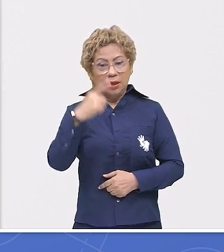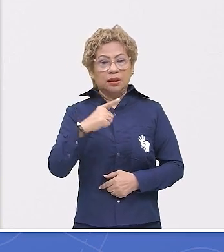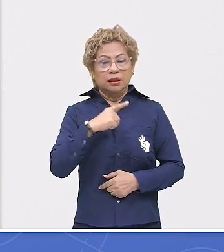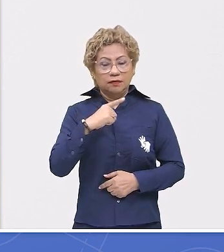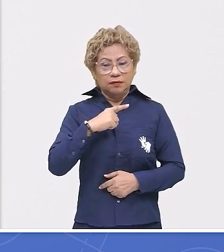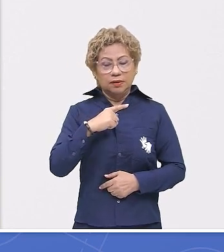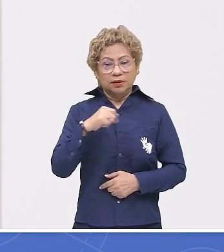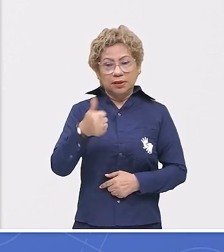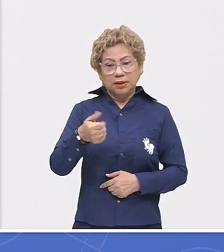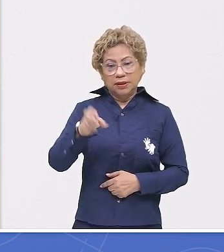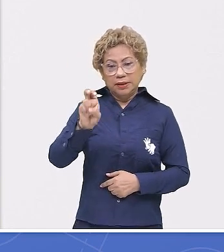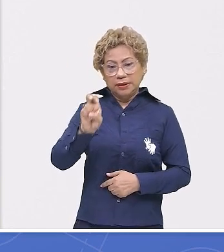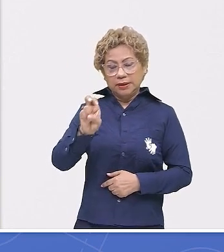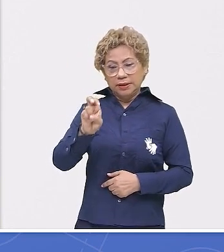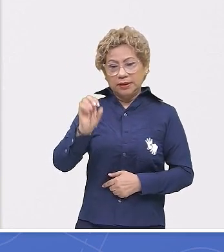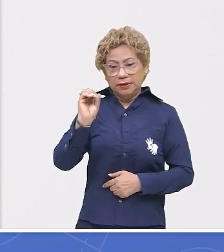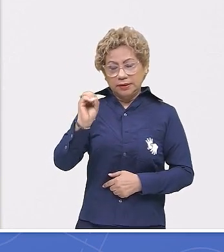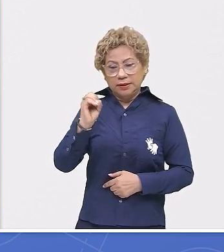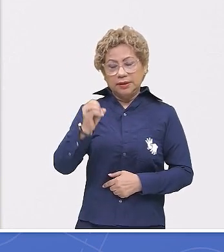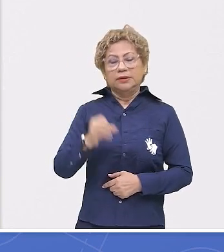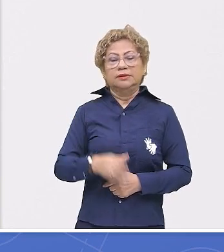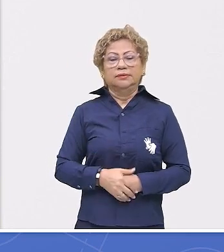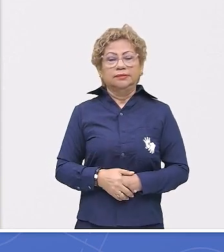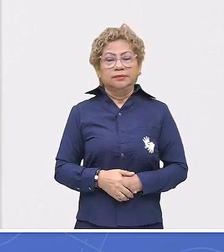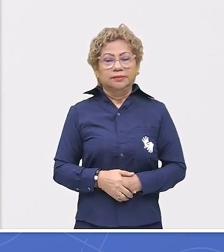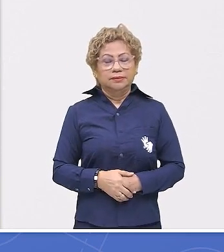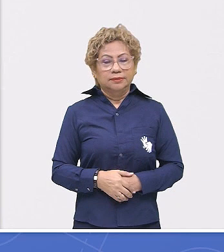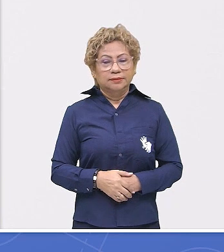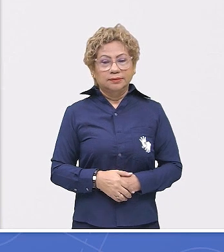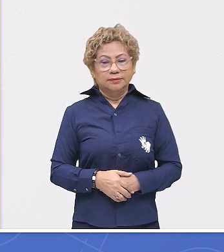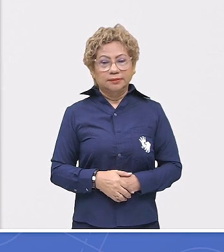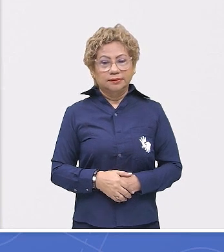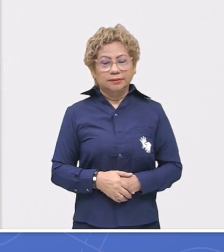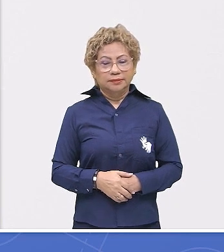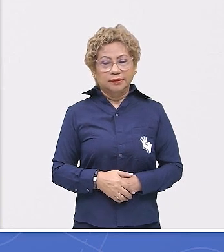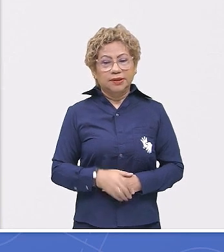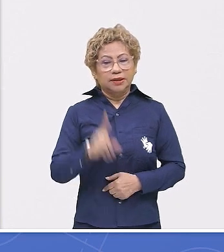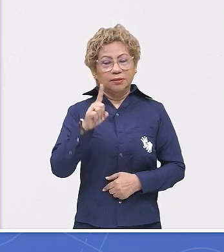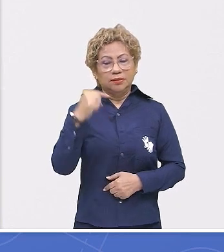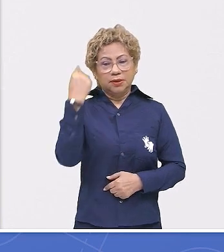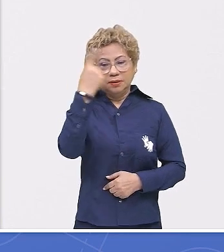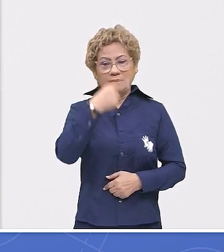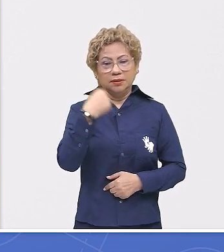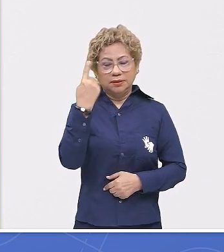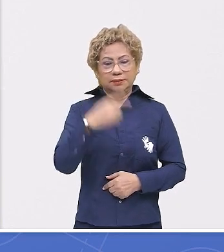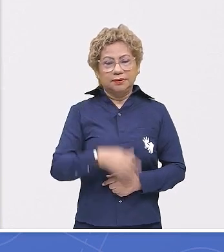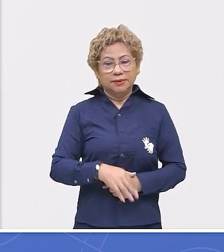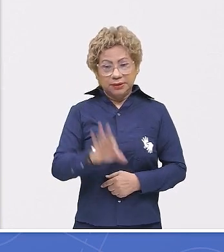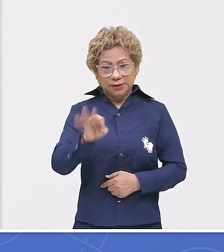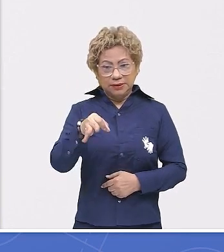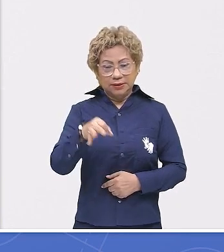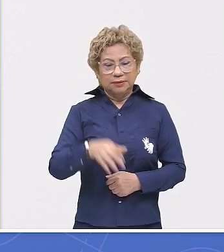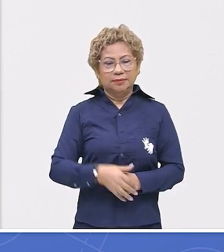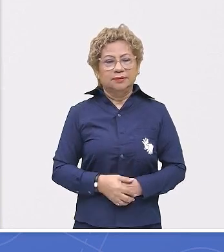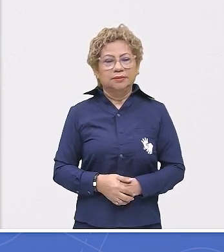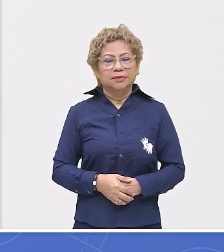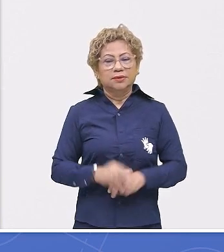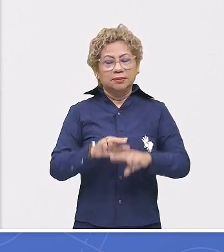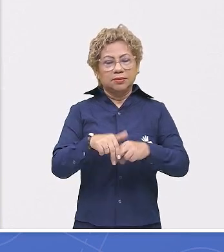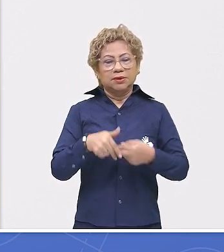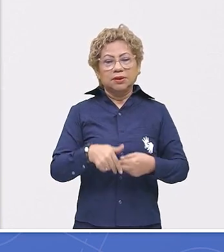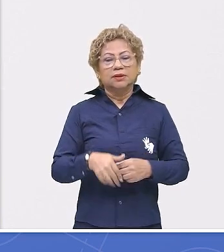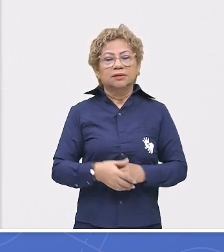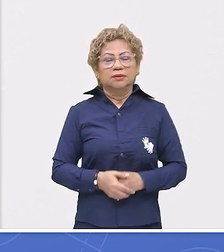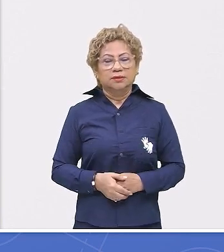15 graus de distância, que é dado para a gente 1 hora. Tá certo? Então, é por isso que